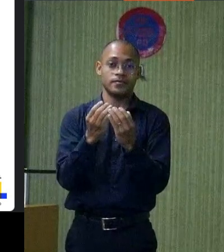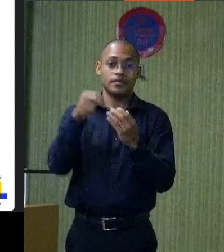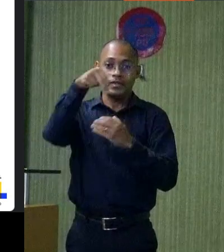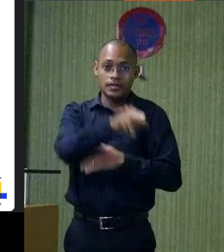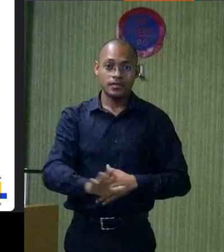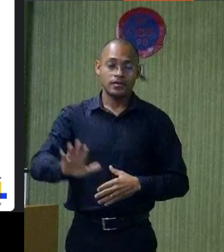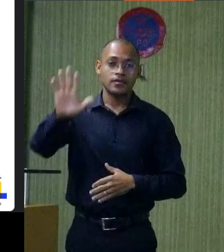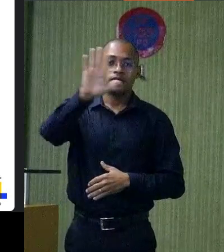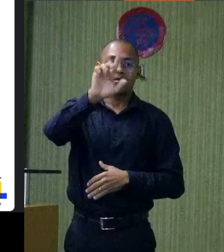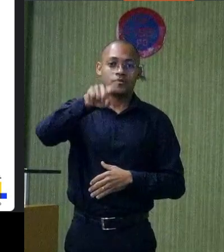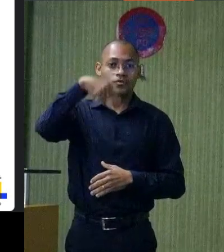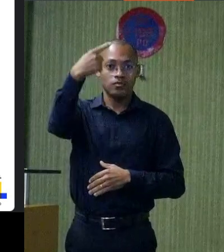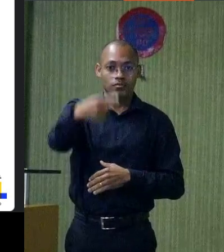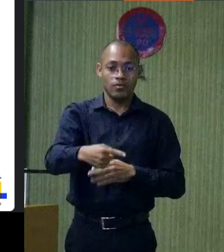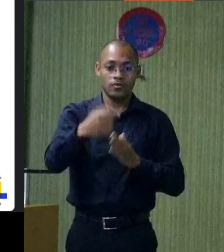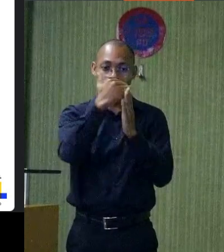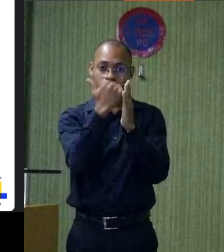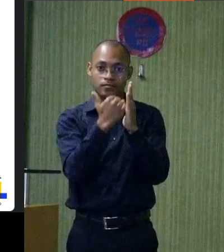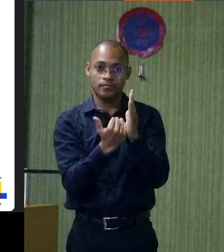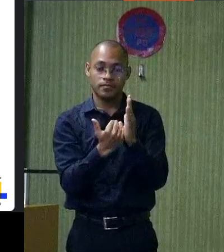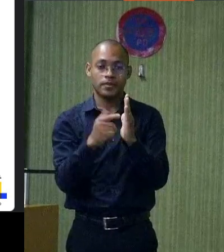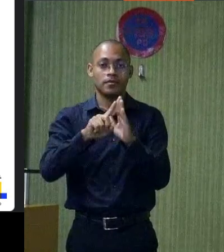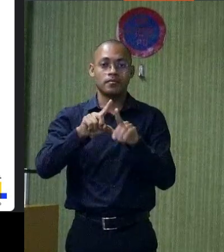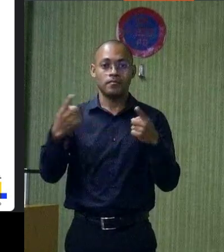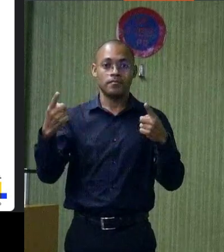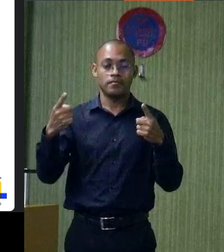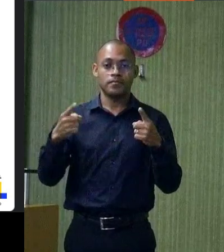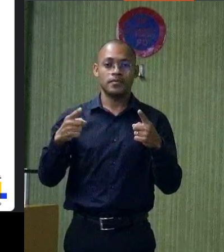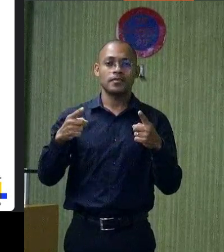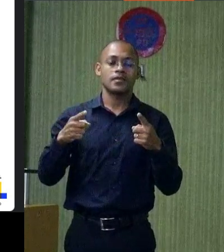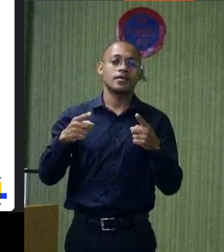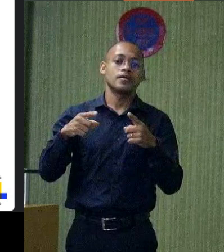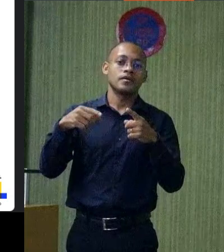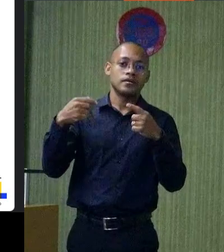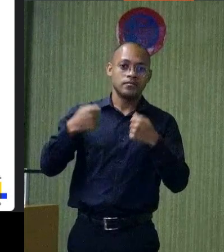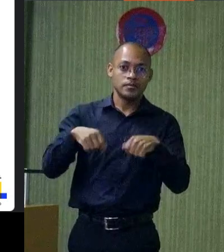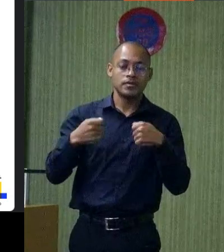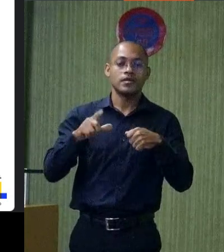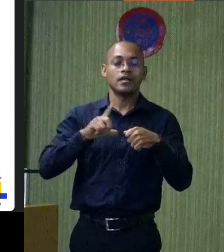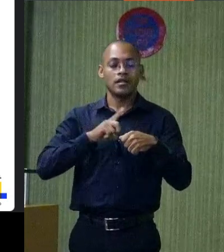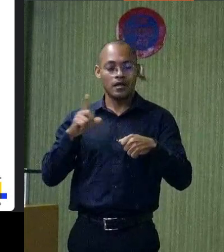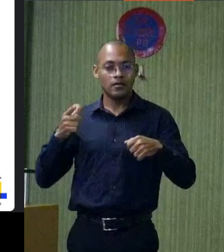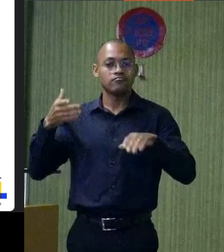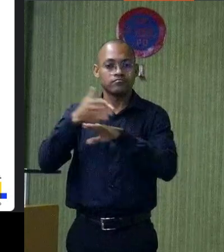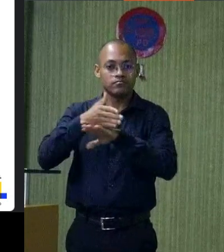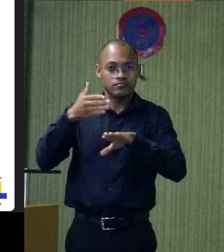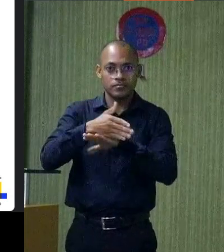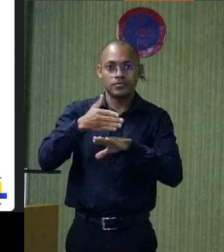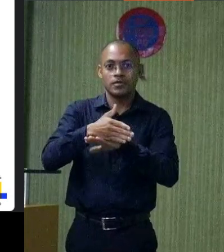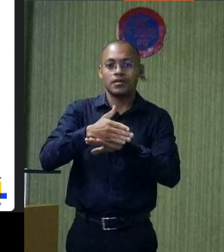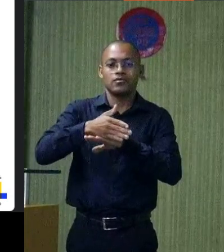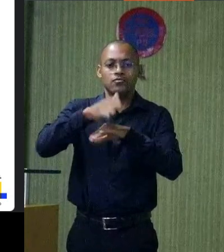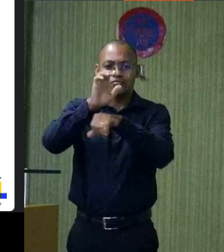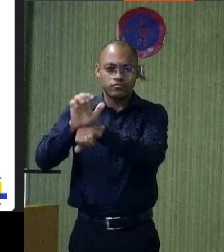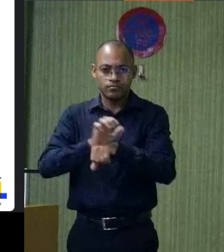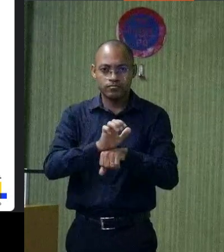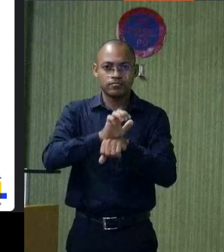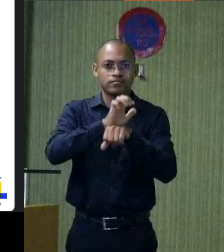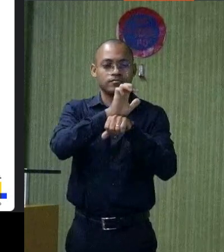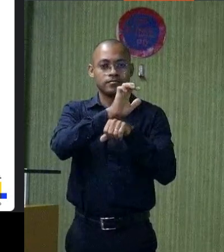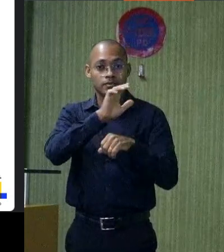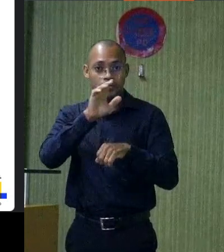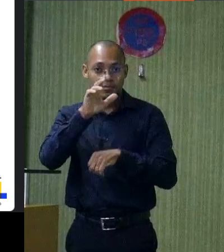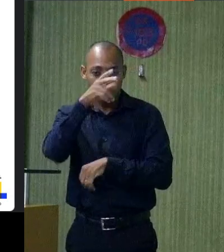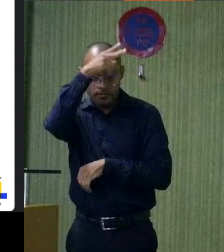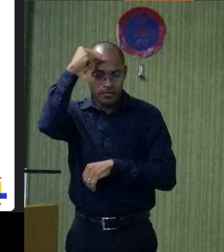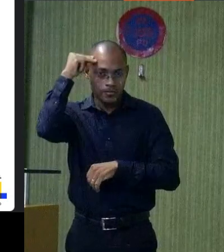próximo plano precedidas de conferências Estaduais de territórios municipais né articuladas e coordenadas pelo fórum nacional